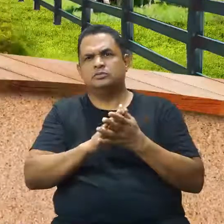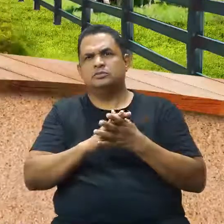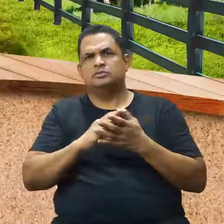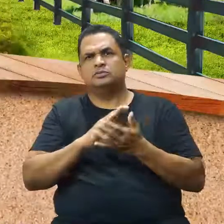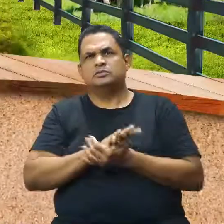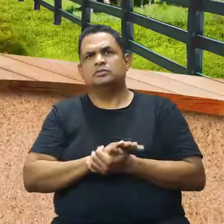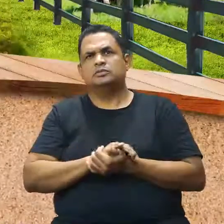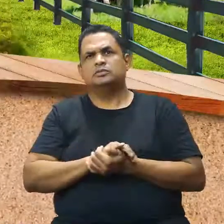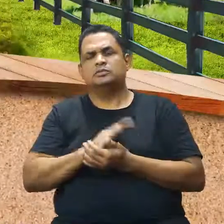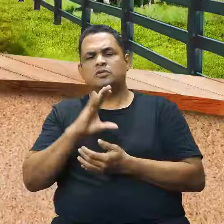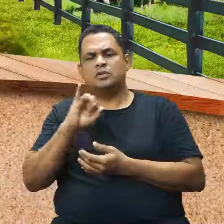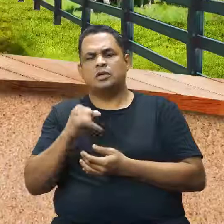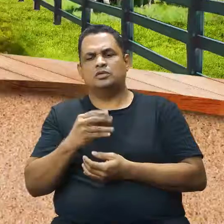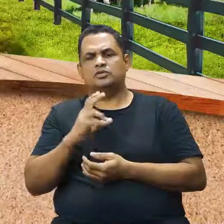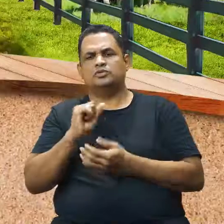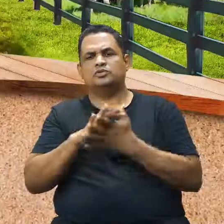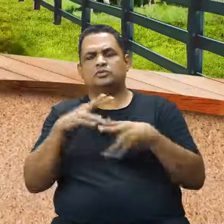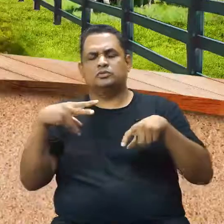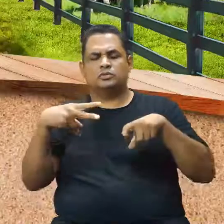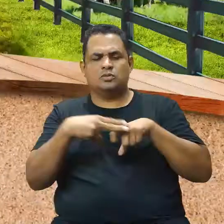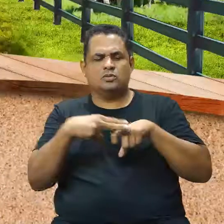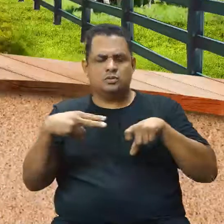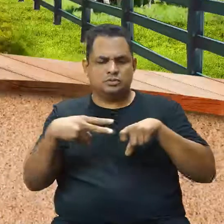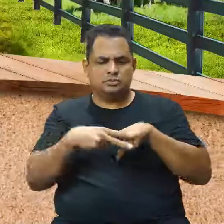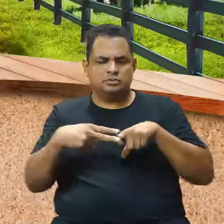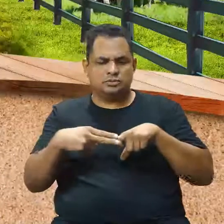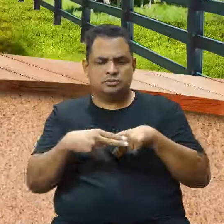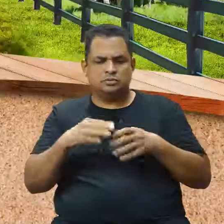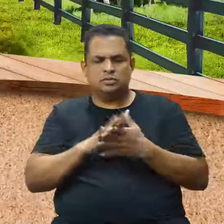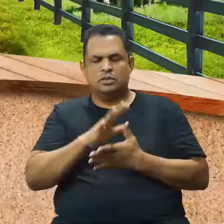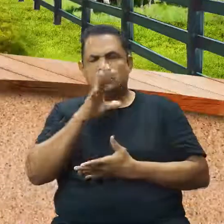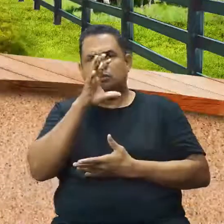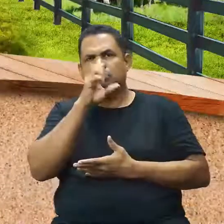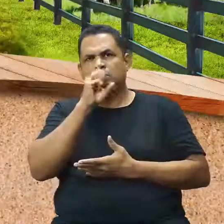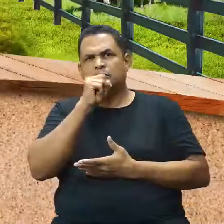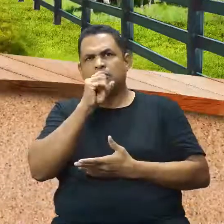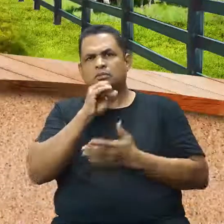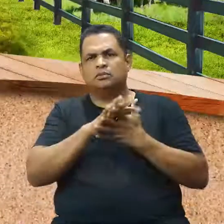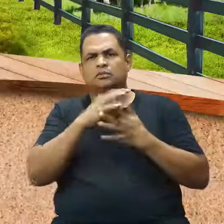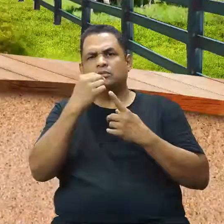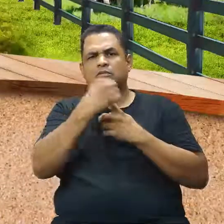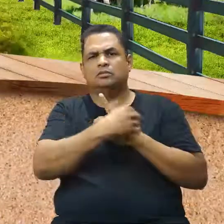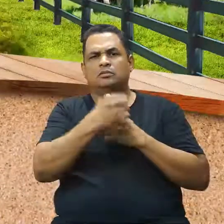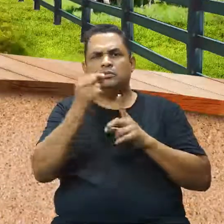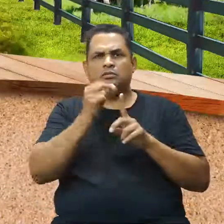no cupuaçu, na